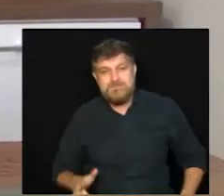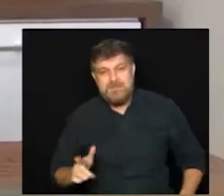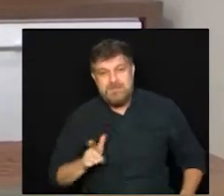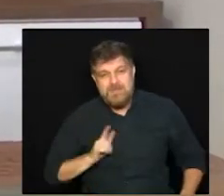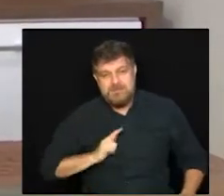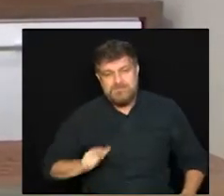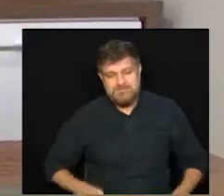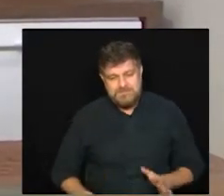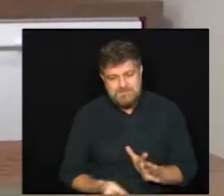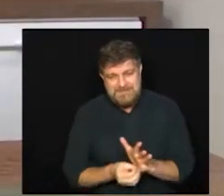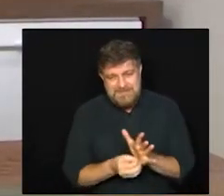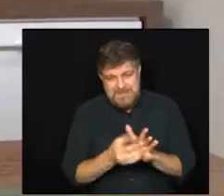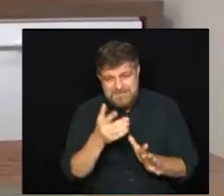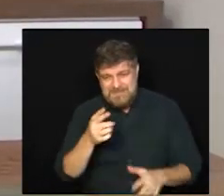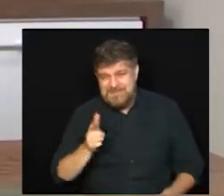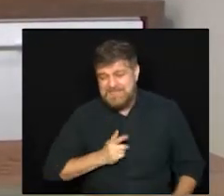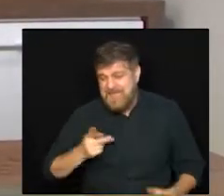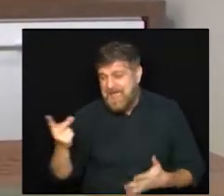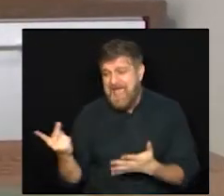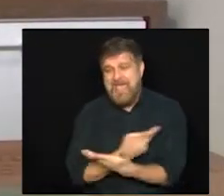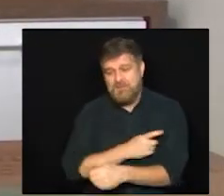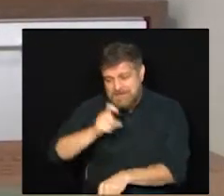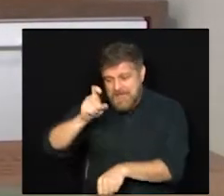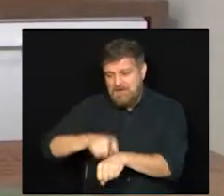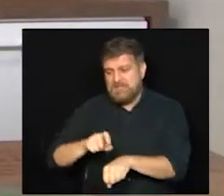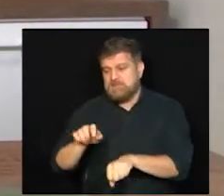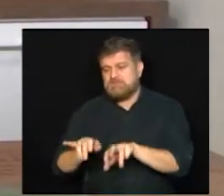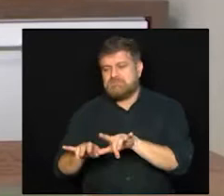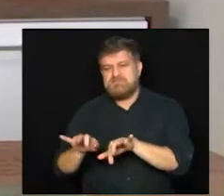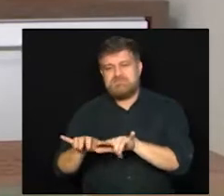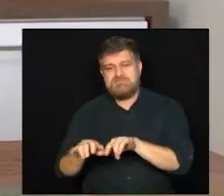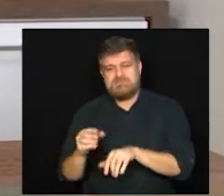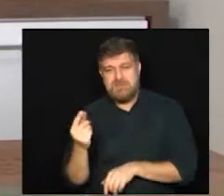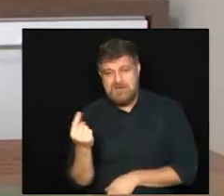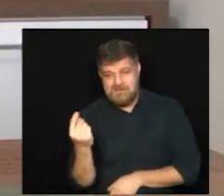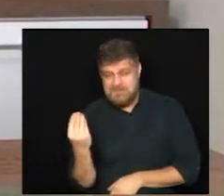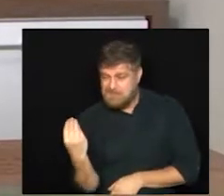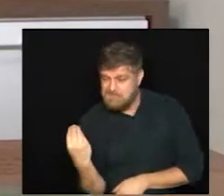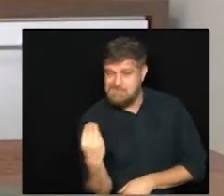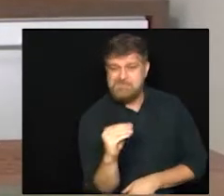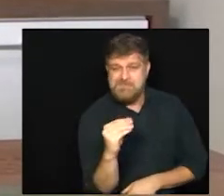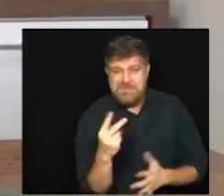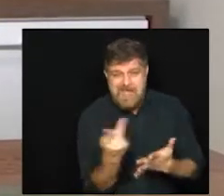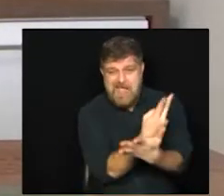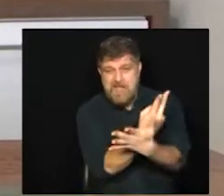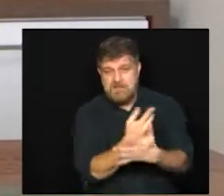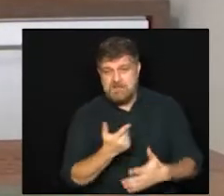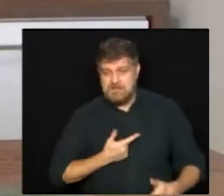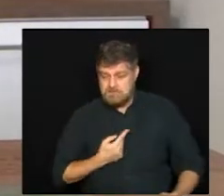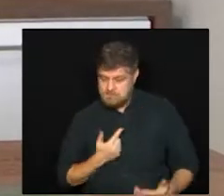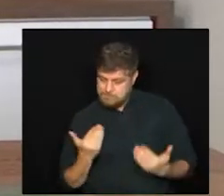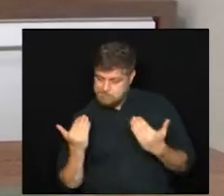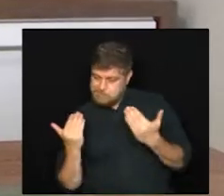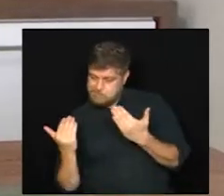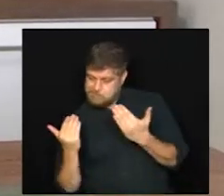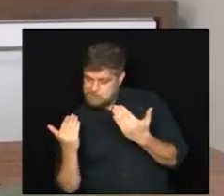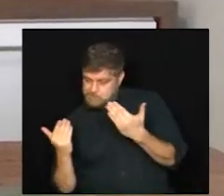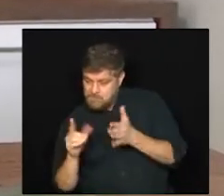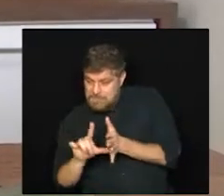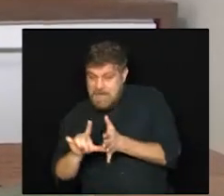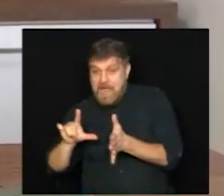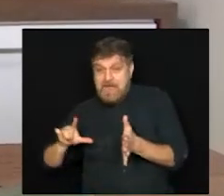muitos casos de malha fina é erro de digitação dos valores. Então, confiram as informações antes de